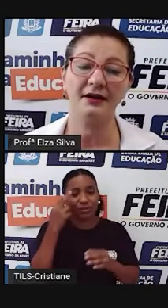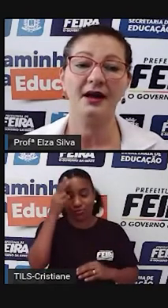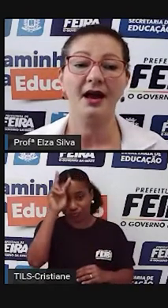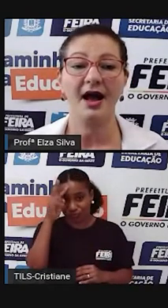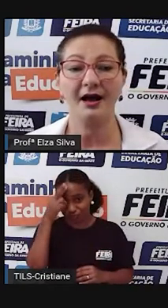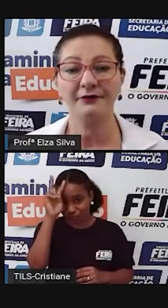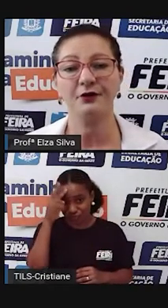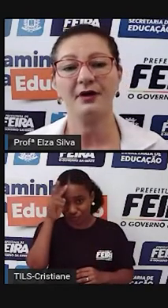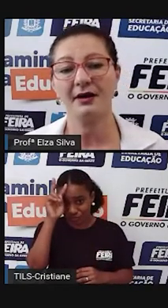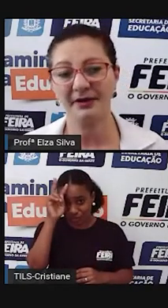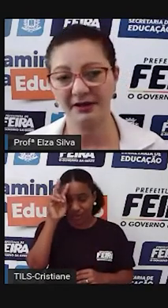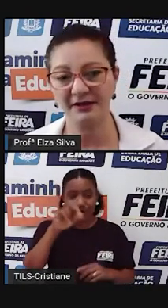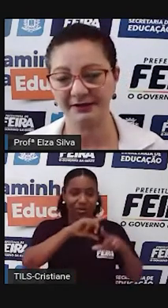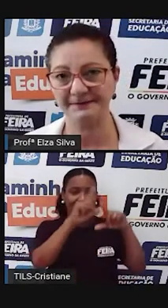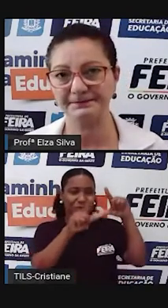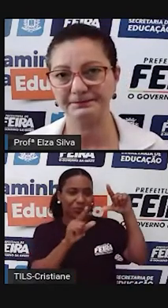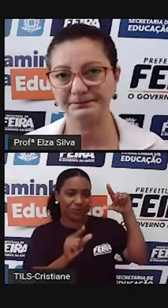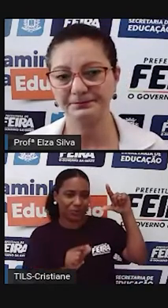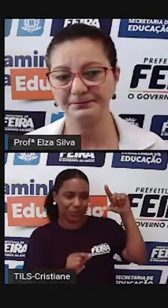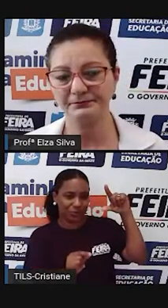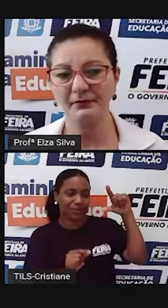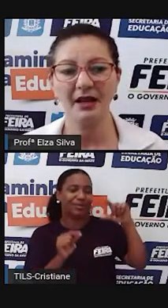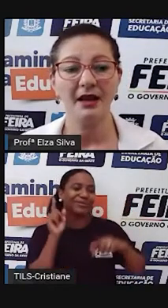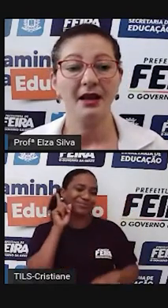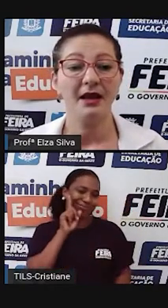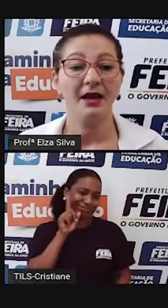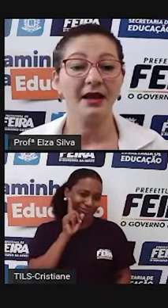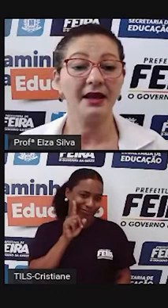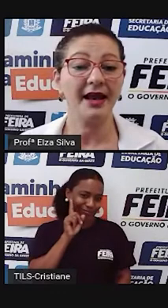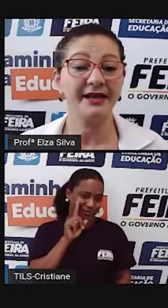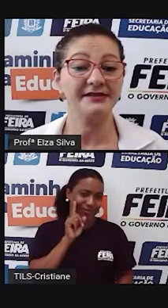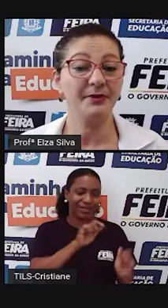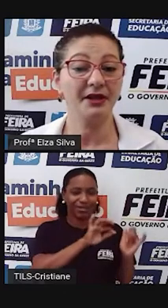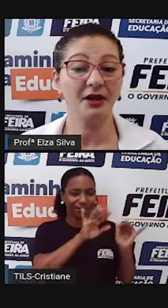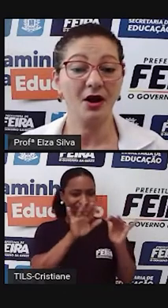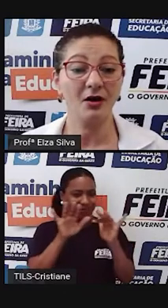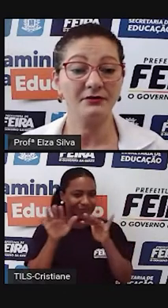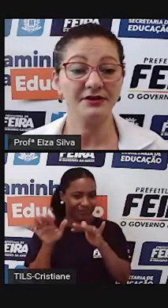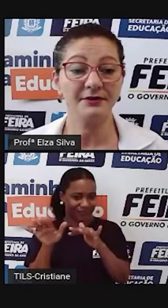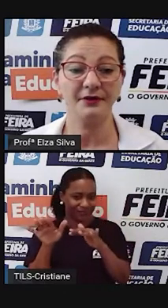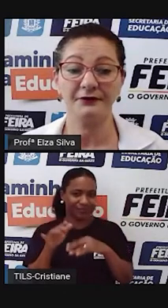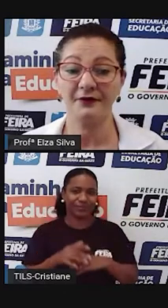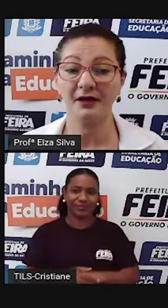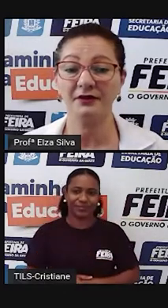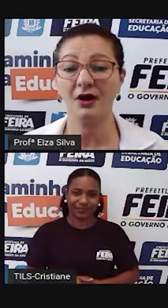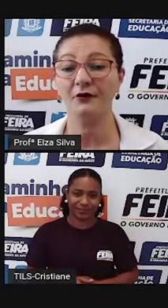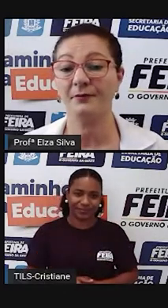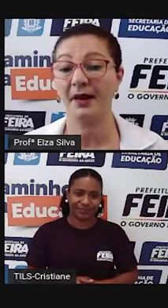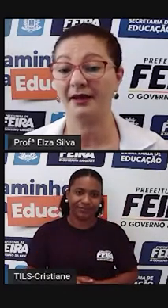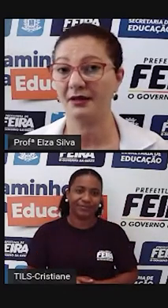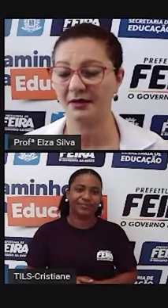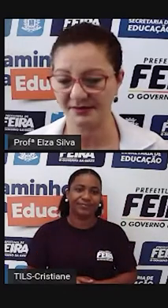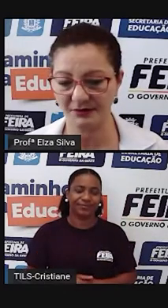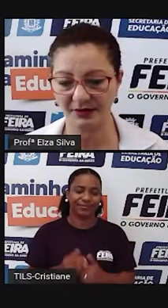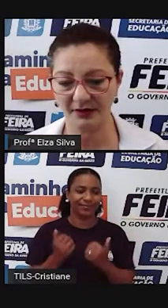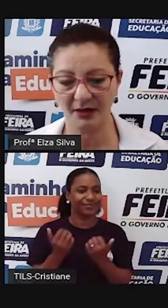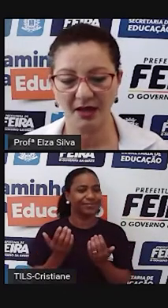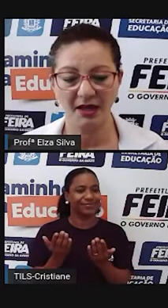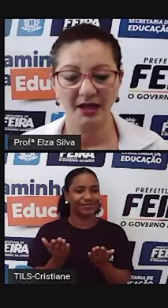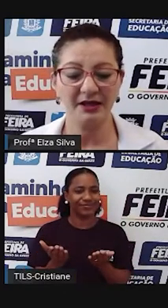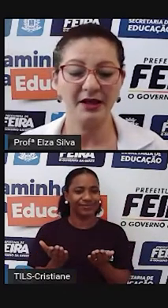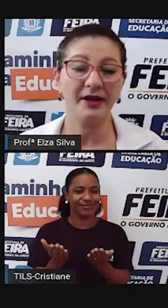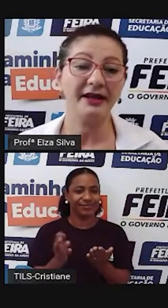história afro-americana. He has been called the father of the black